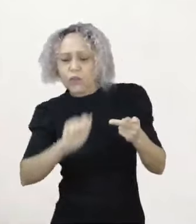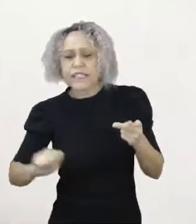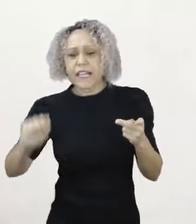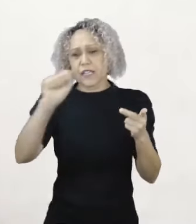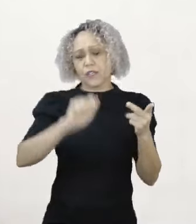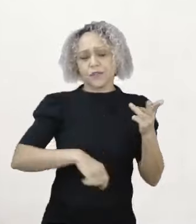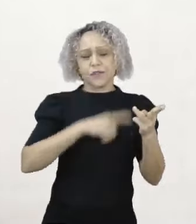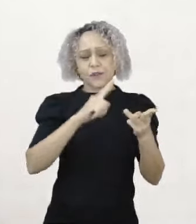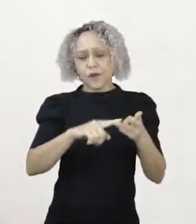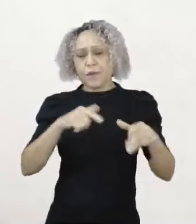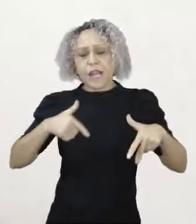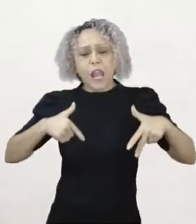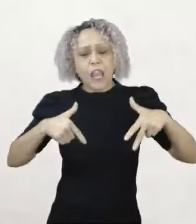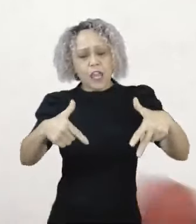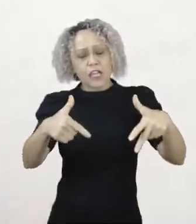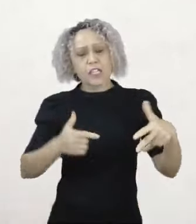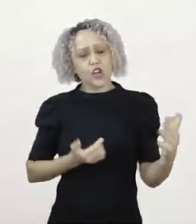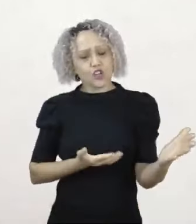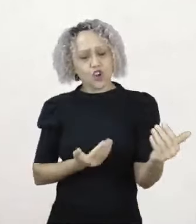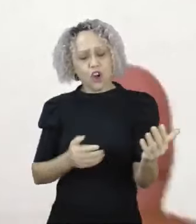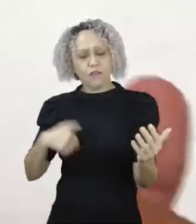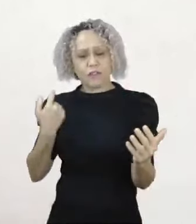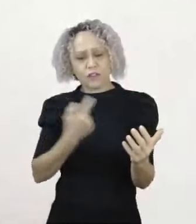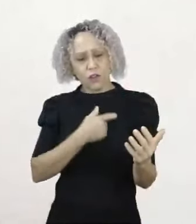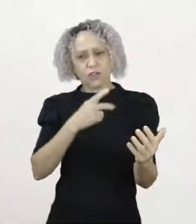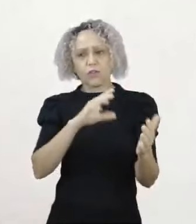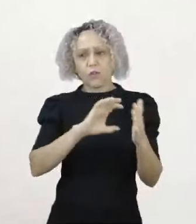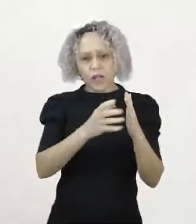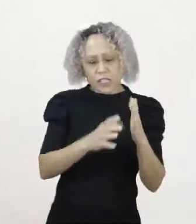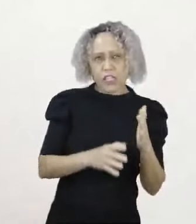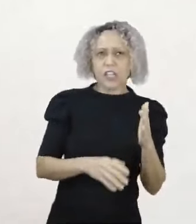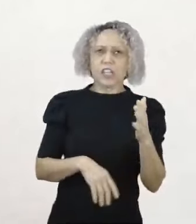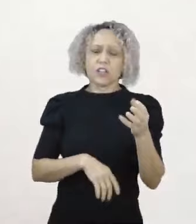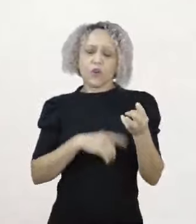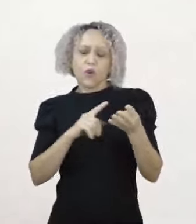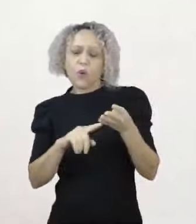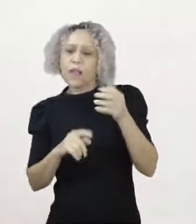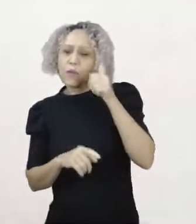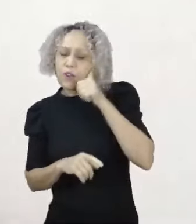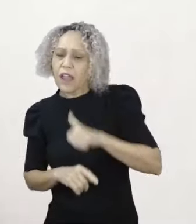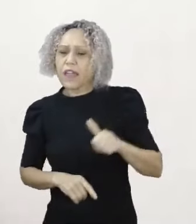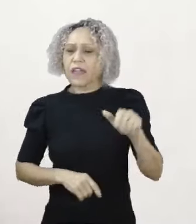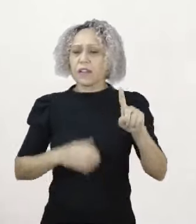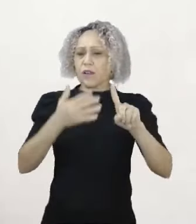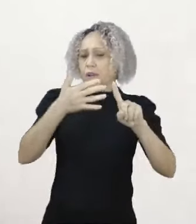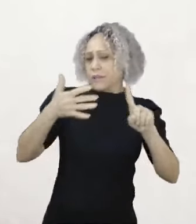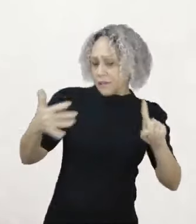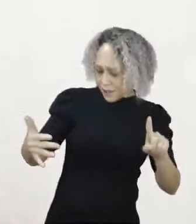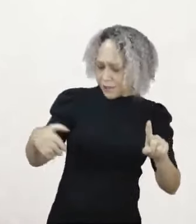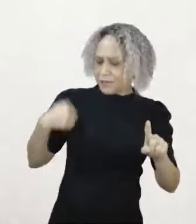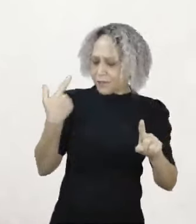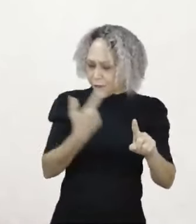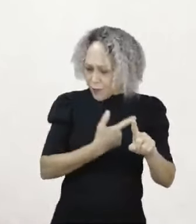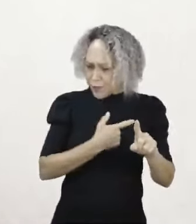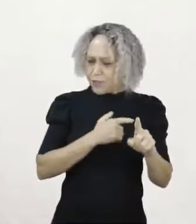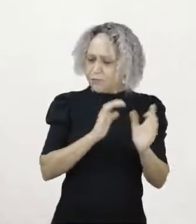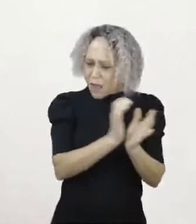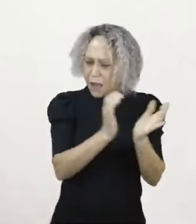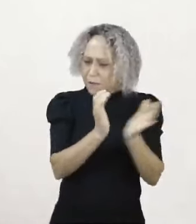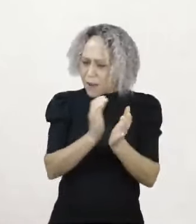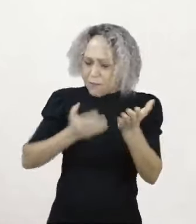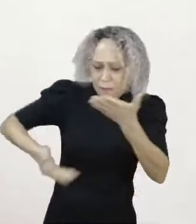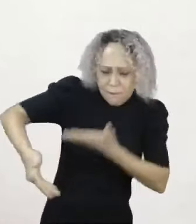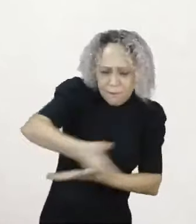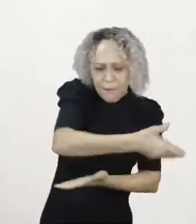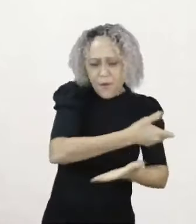militância Jovem do nosso partido com as mulheres com lgbtq a mais Eh buscando trabalhar essa força